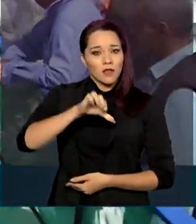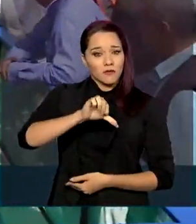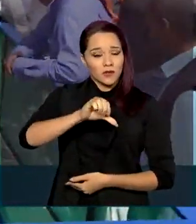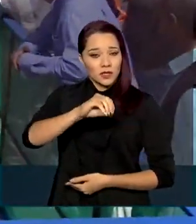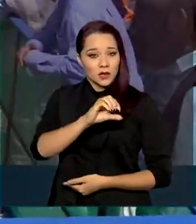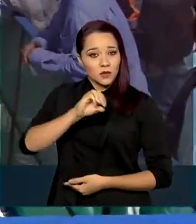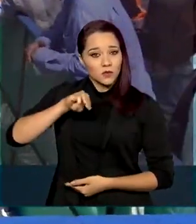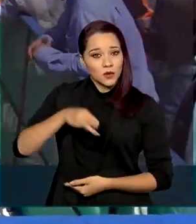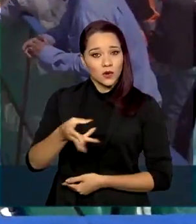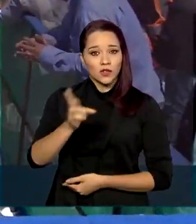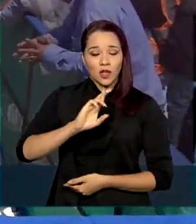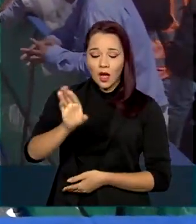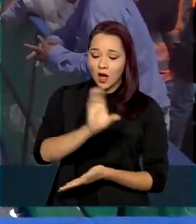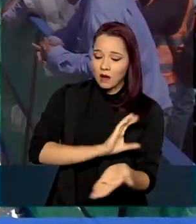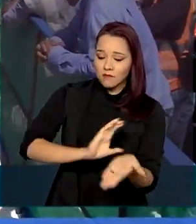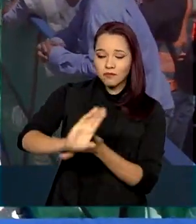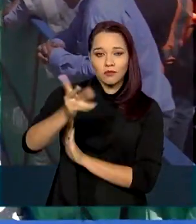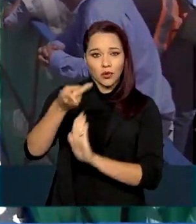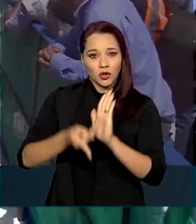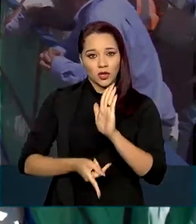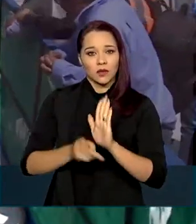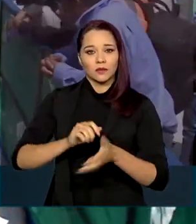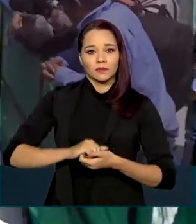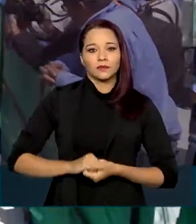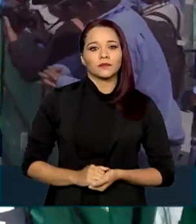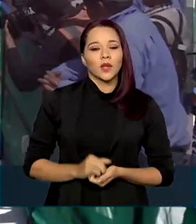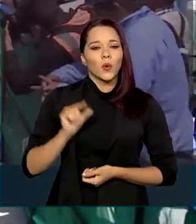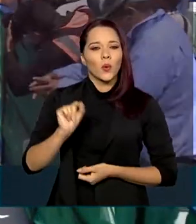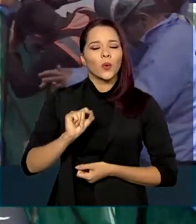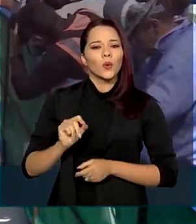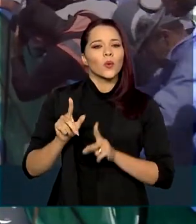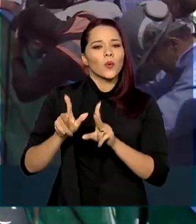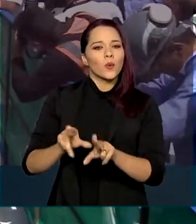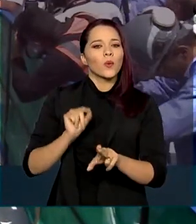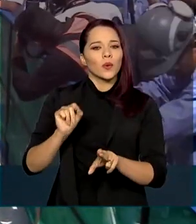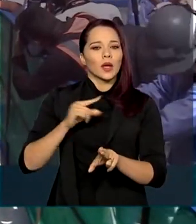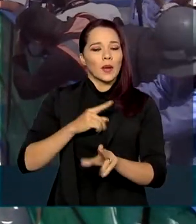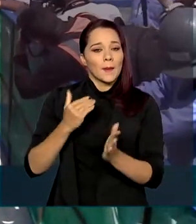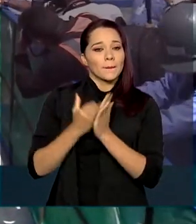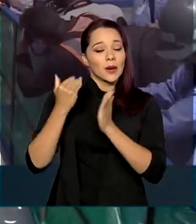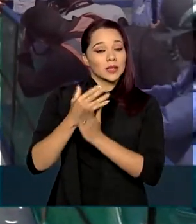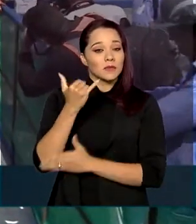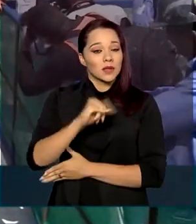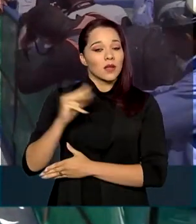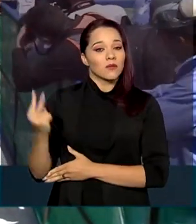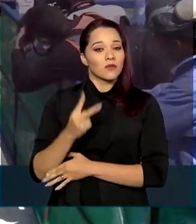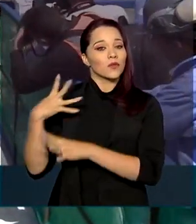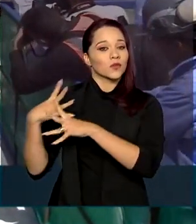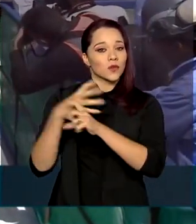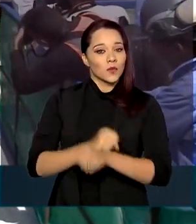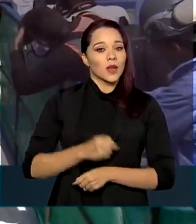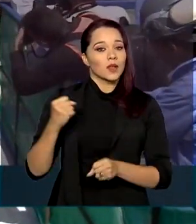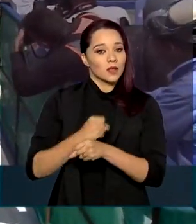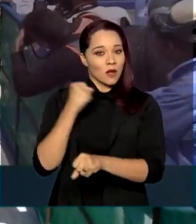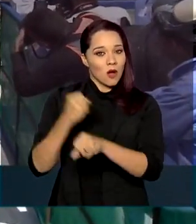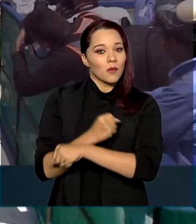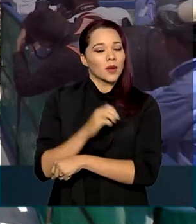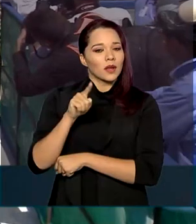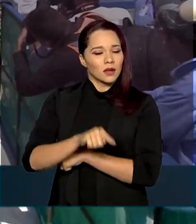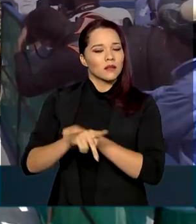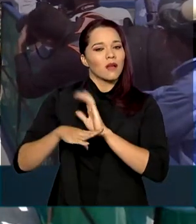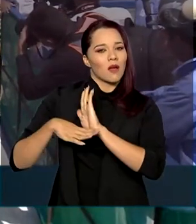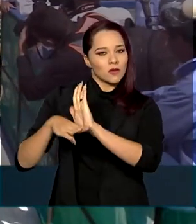milhões de reais para o projeto de integração, o que equivale a mais da metade do valor total da obra, que deve